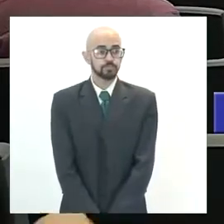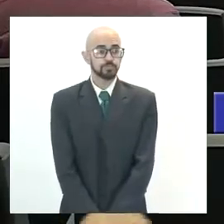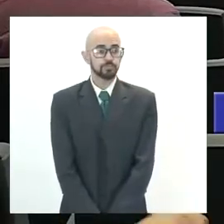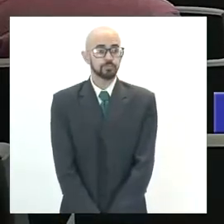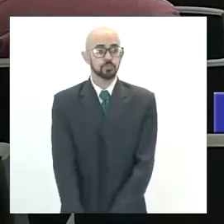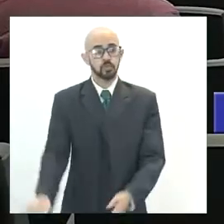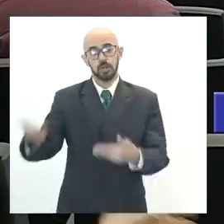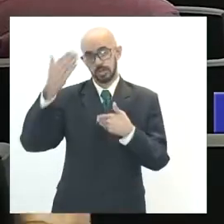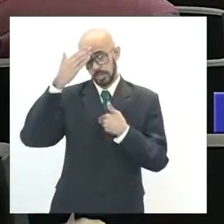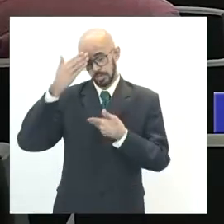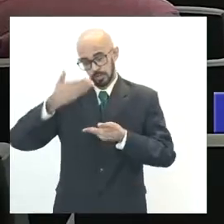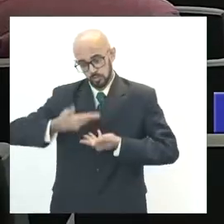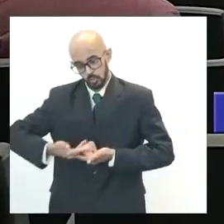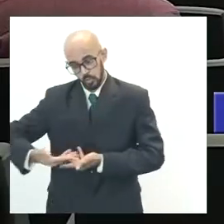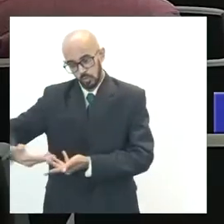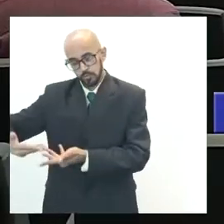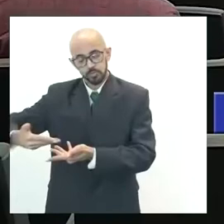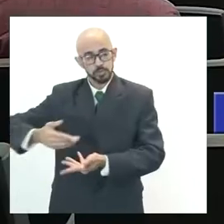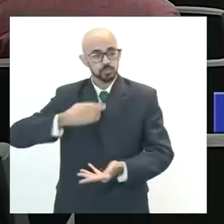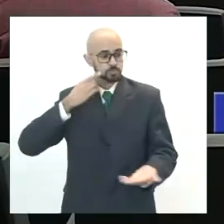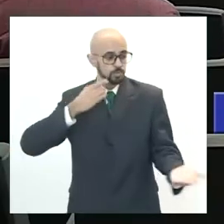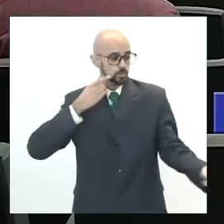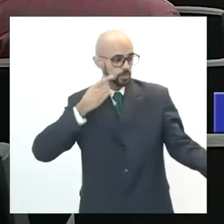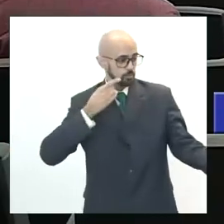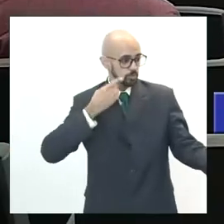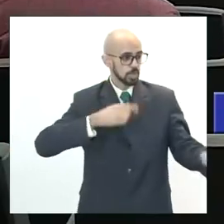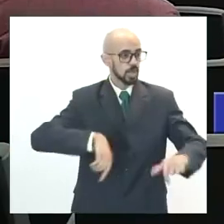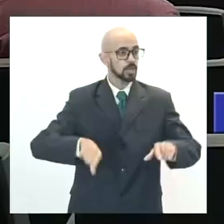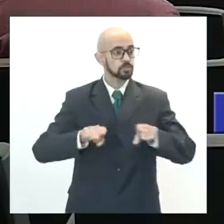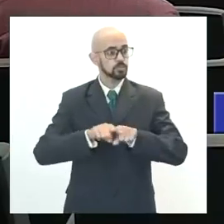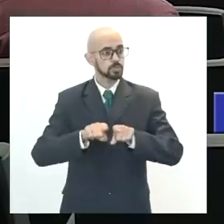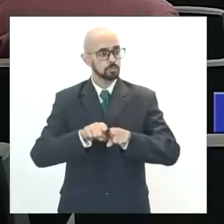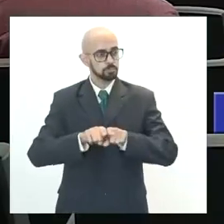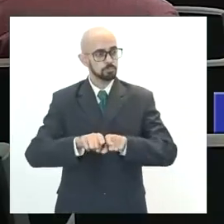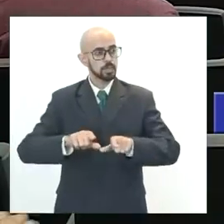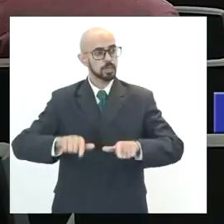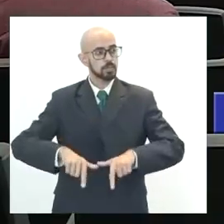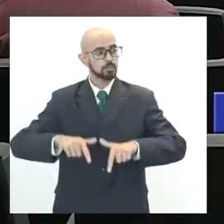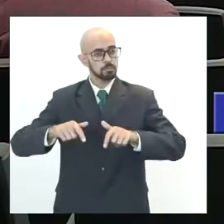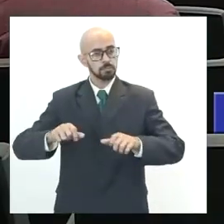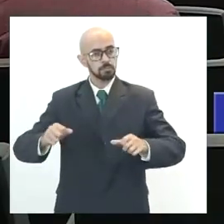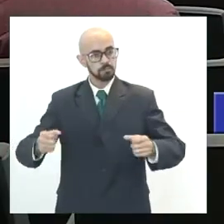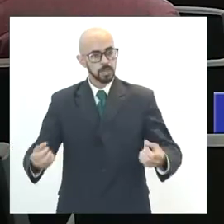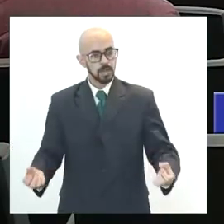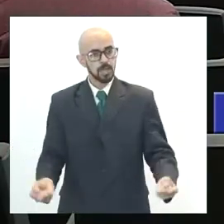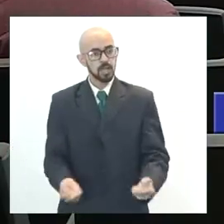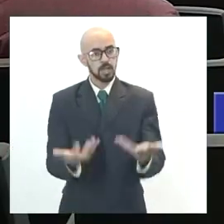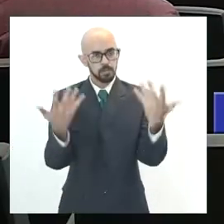feito pelo Deputado Paulo Ramos e pela iniciativa é